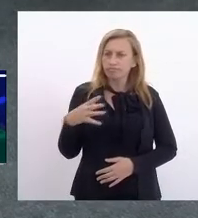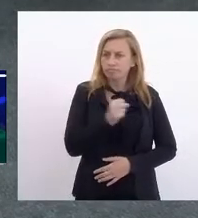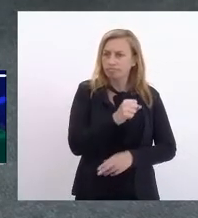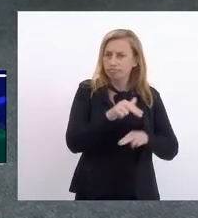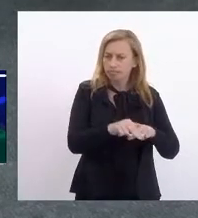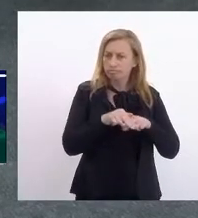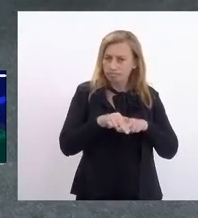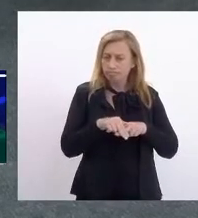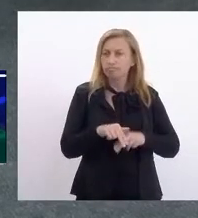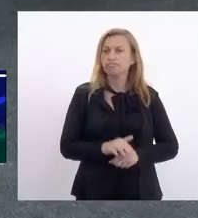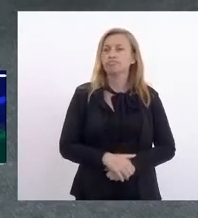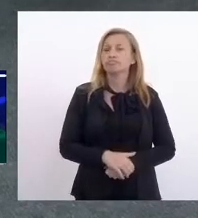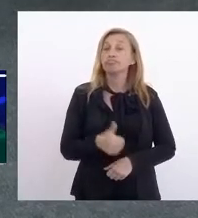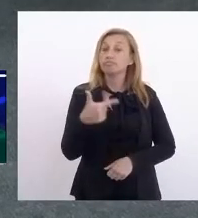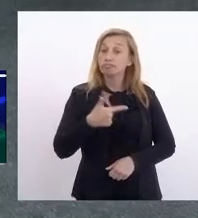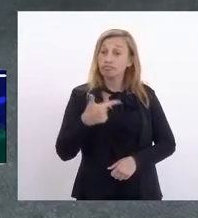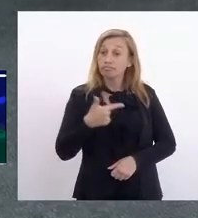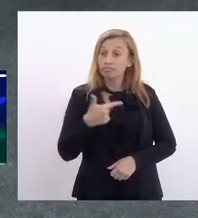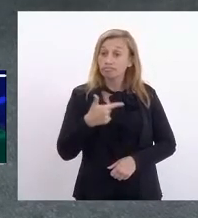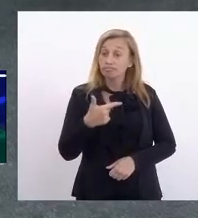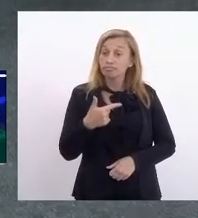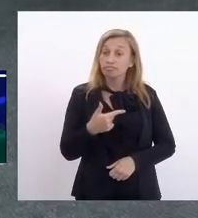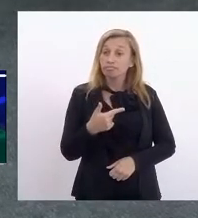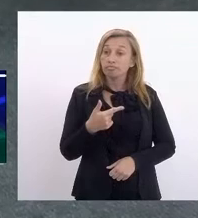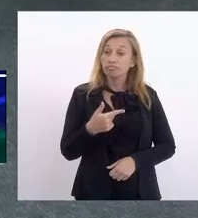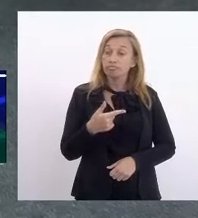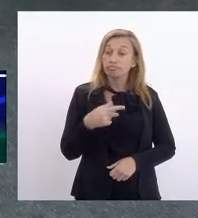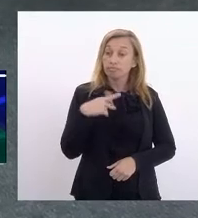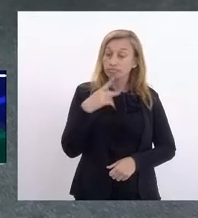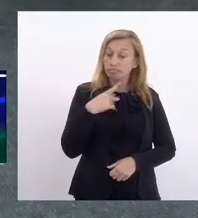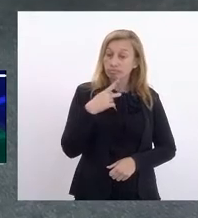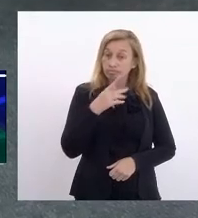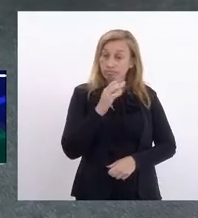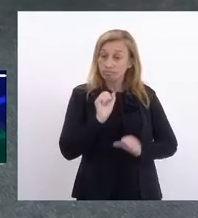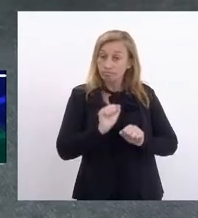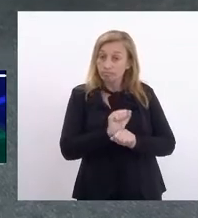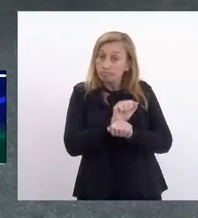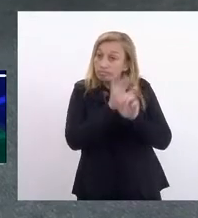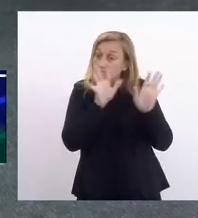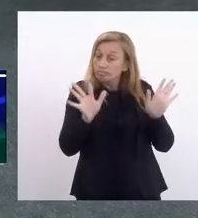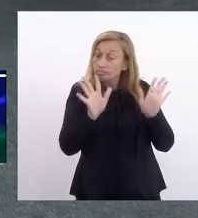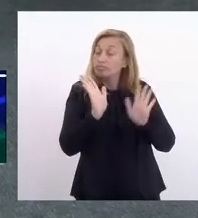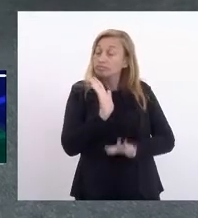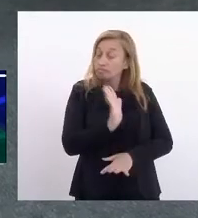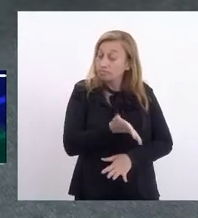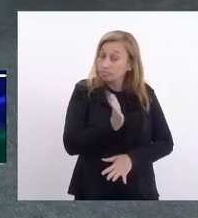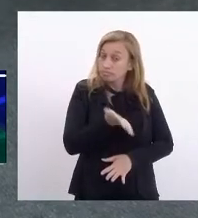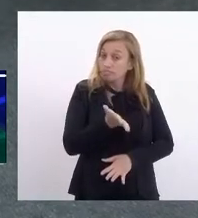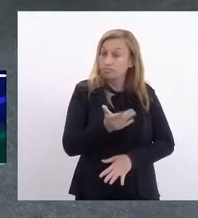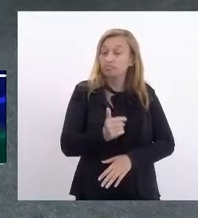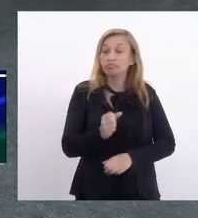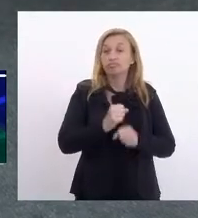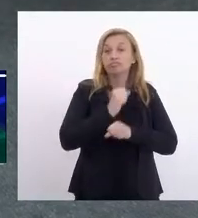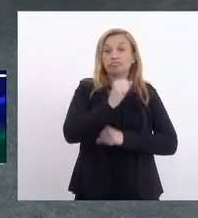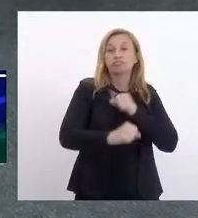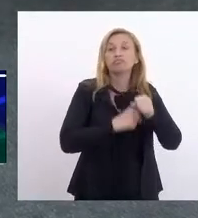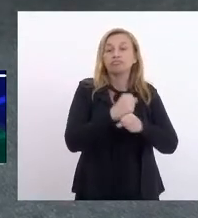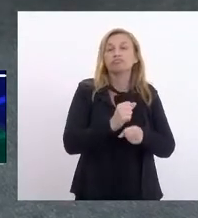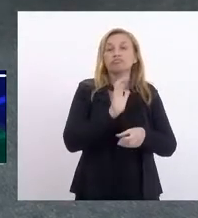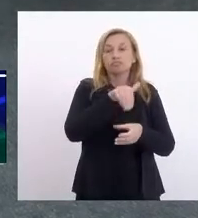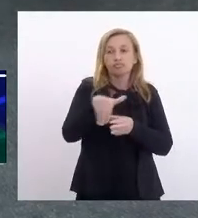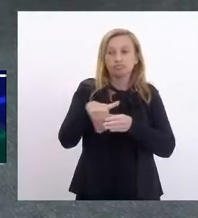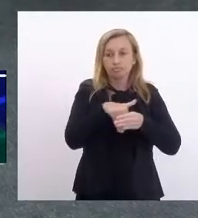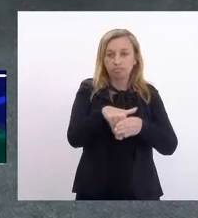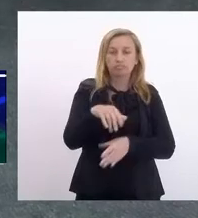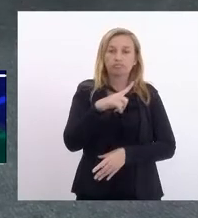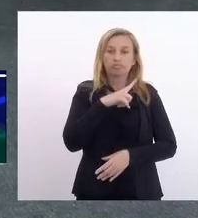da pressa. Segundo, para questionar a coerência, já que, né, ano que vem teremos eleição